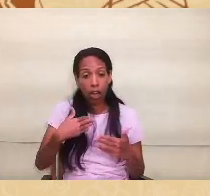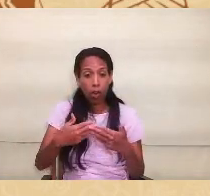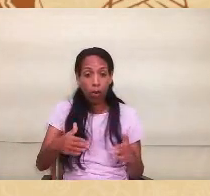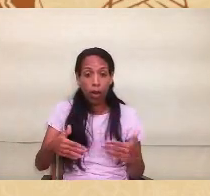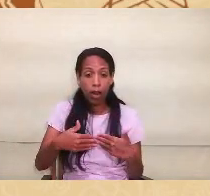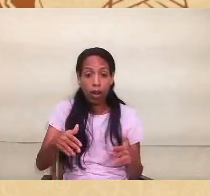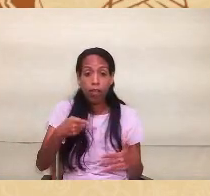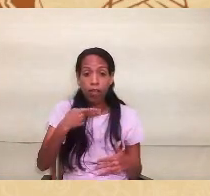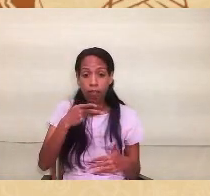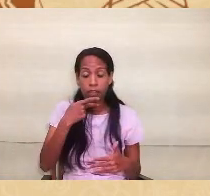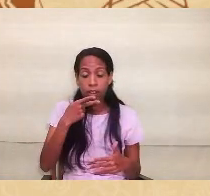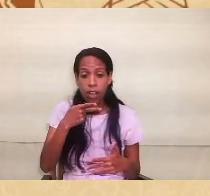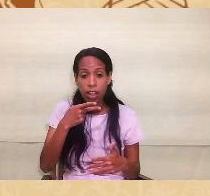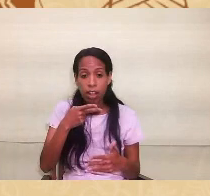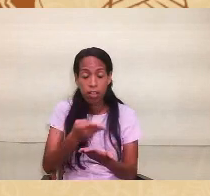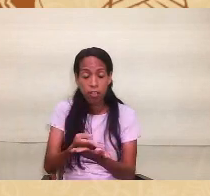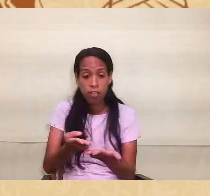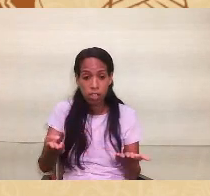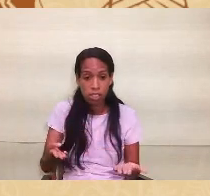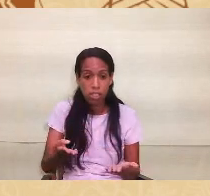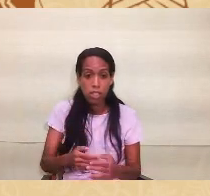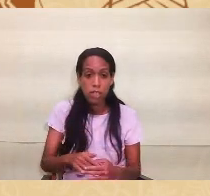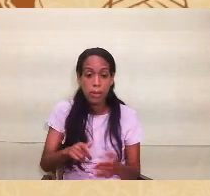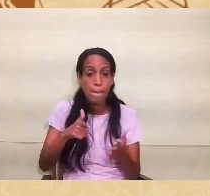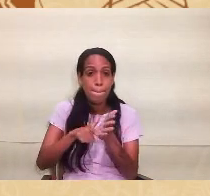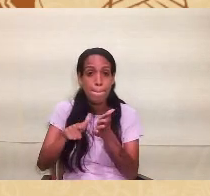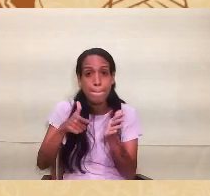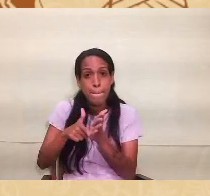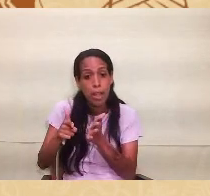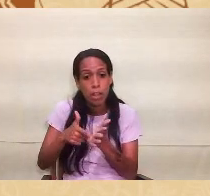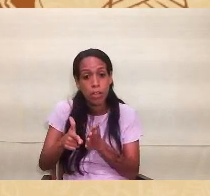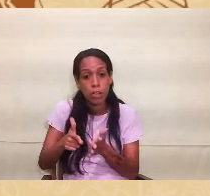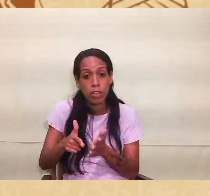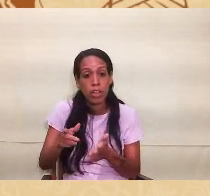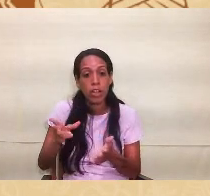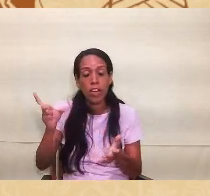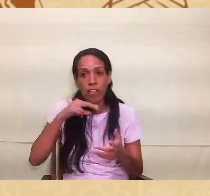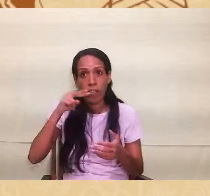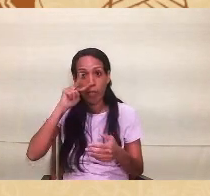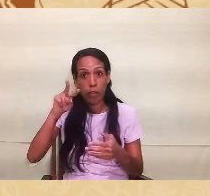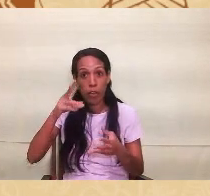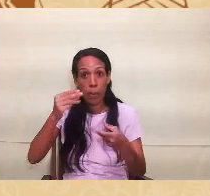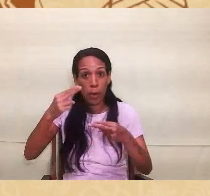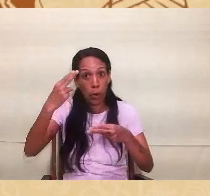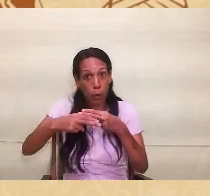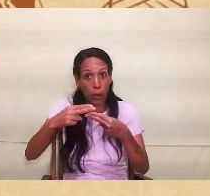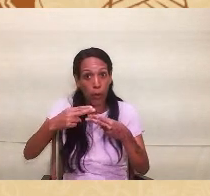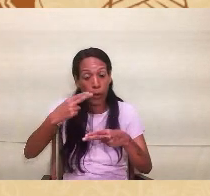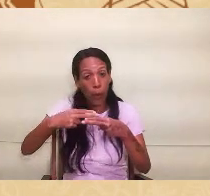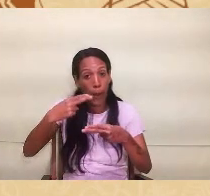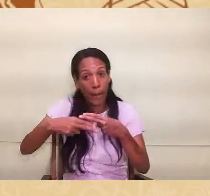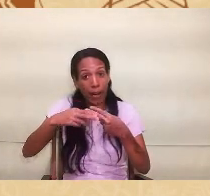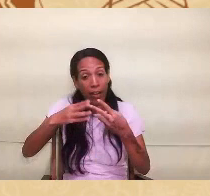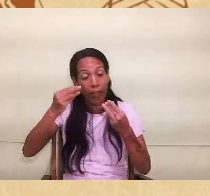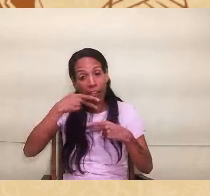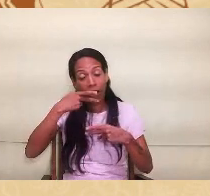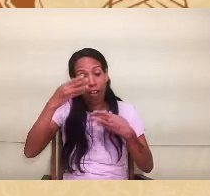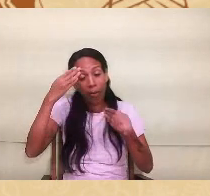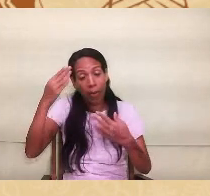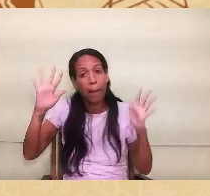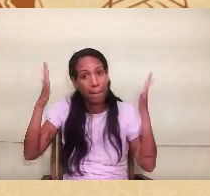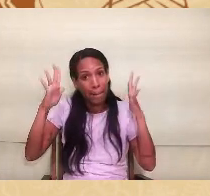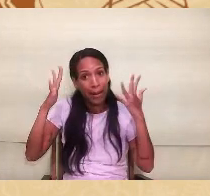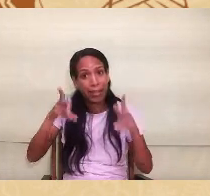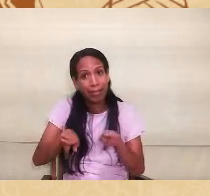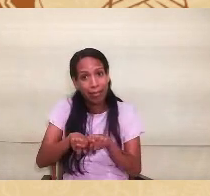para vocês, para perguntas, vários comentários de agradecimento, de parabenizar a sua